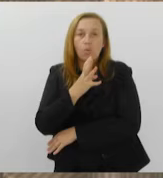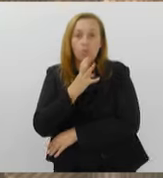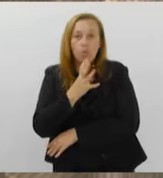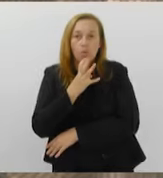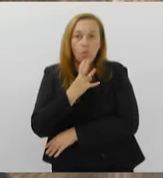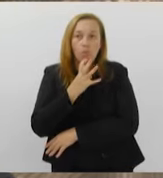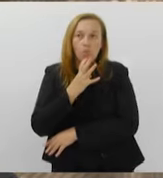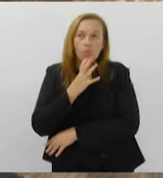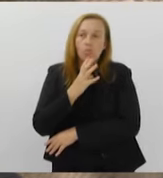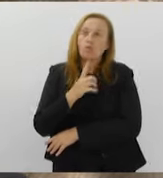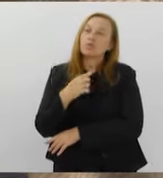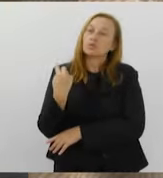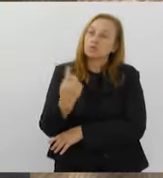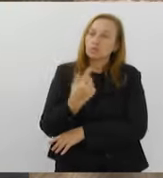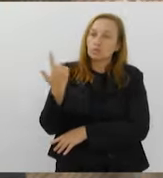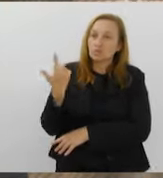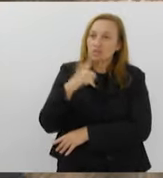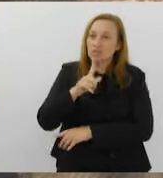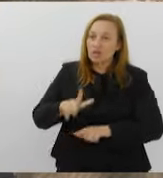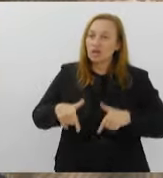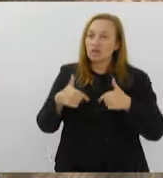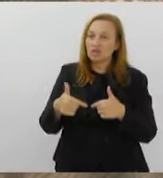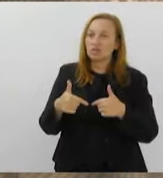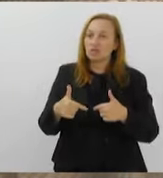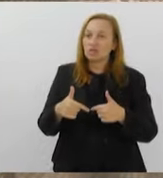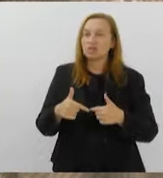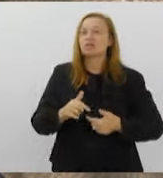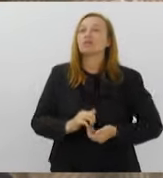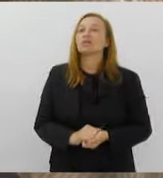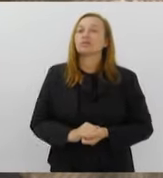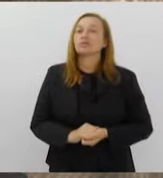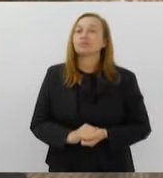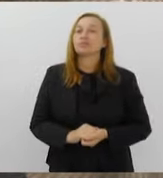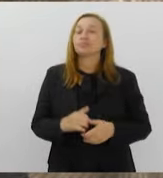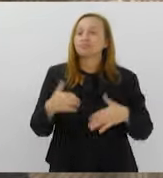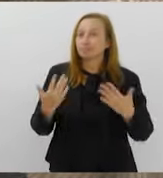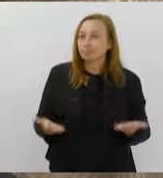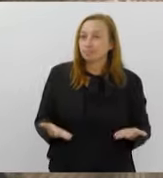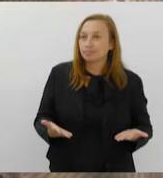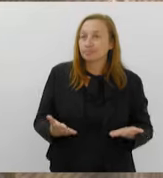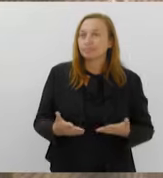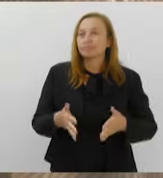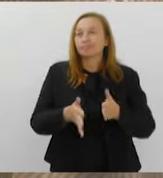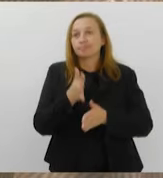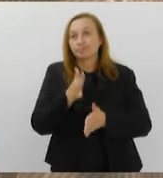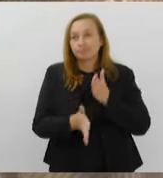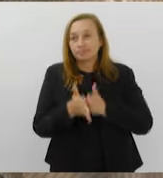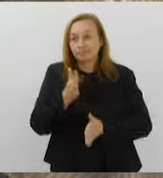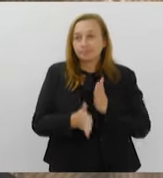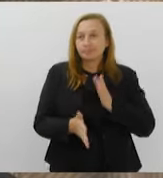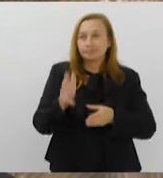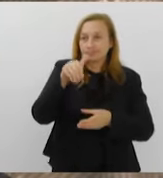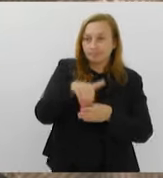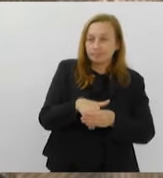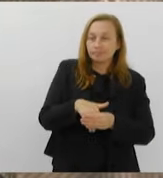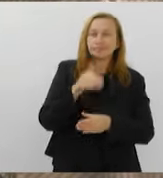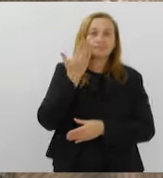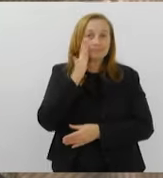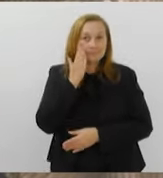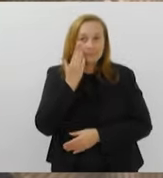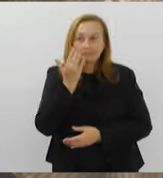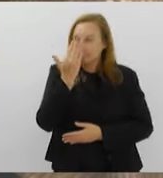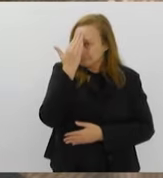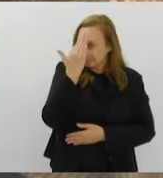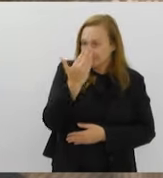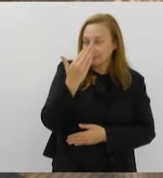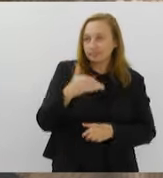a gente traçar ações para todos os nossos parlamentares. Então, assim, é complicado essa votação, eu entendo, quero agradecer